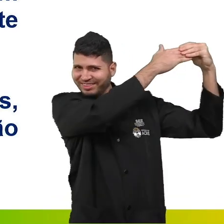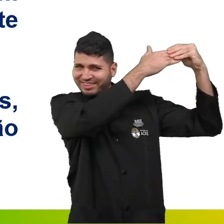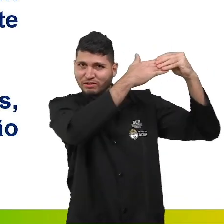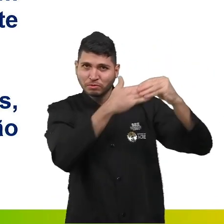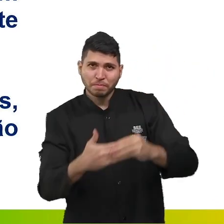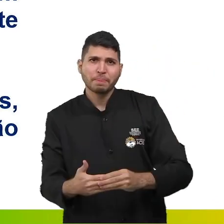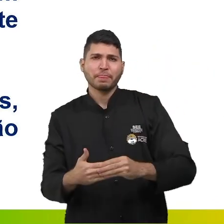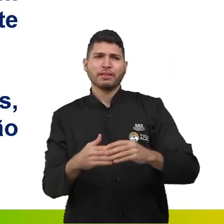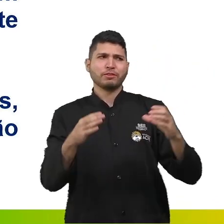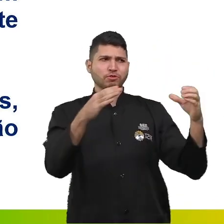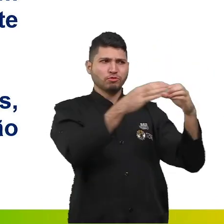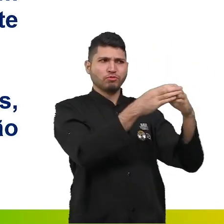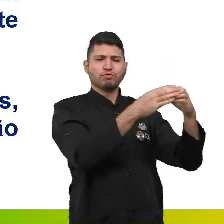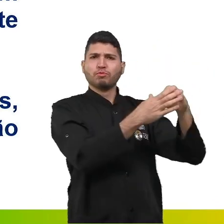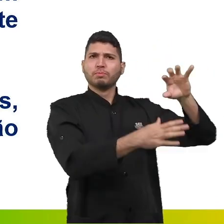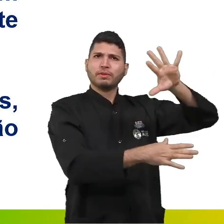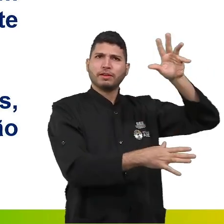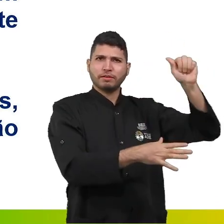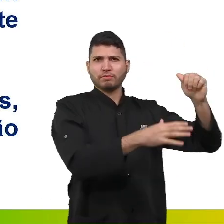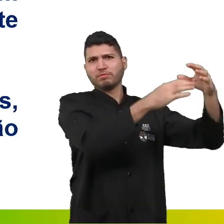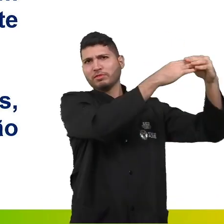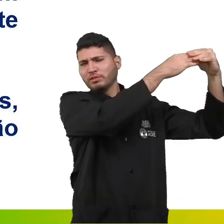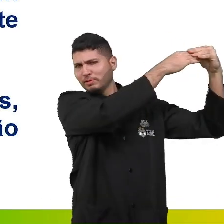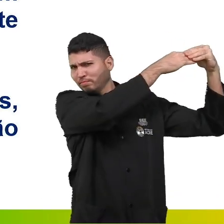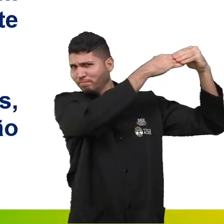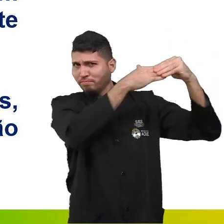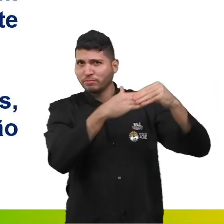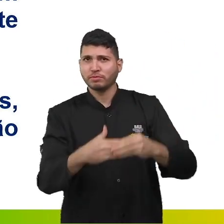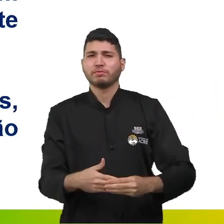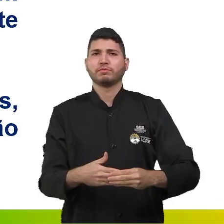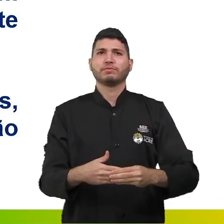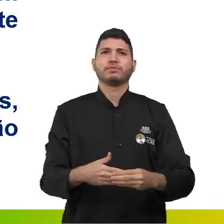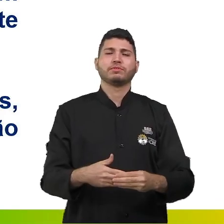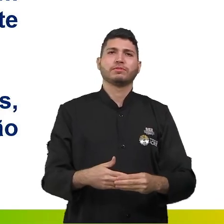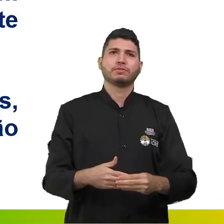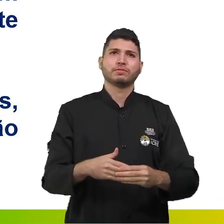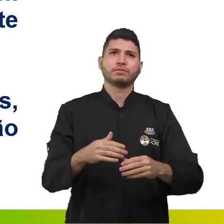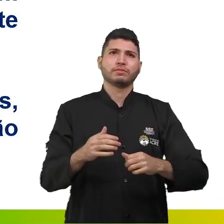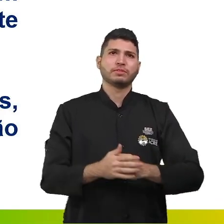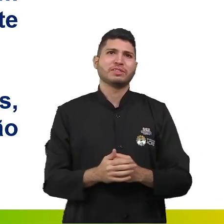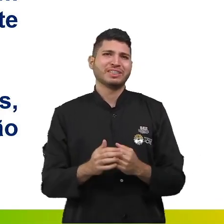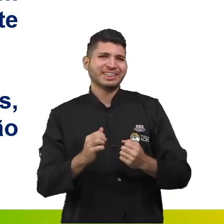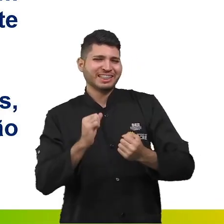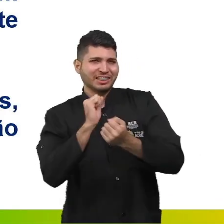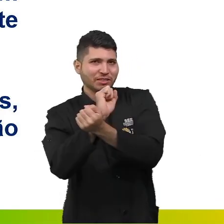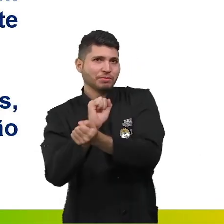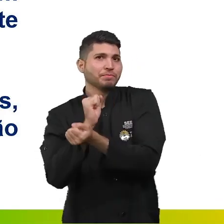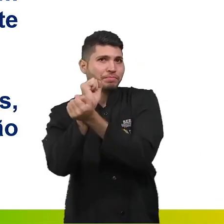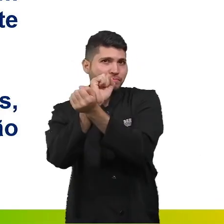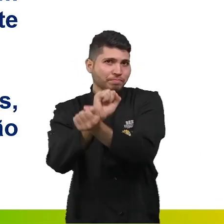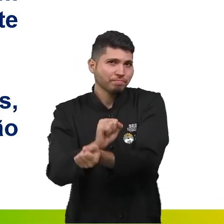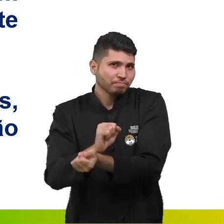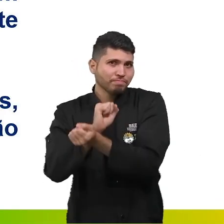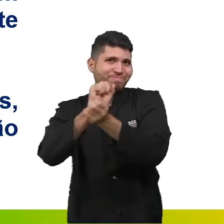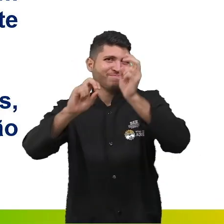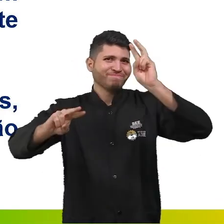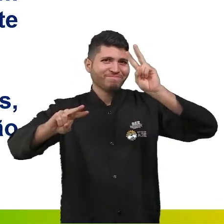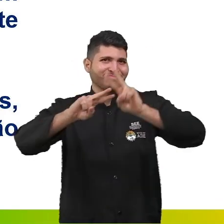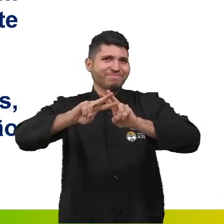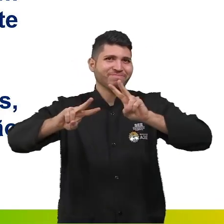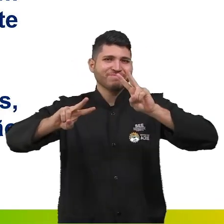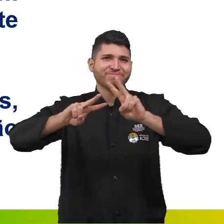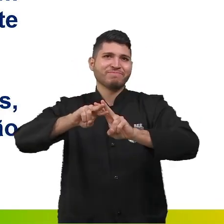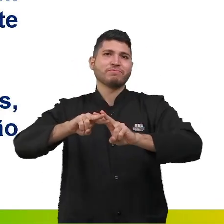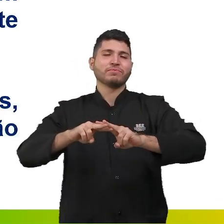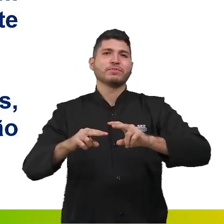as pessoas da África para o Brasil de maneira cativa, escravos, e eram tratados